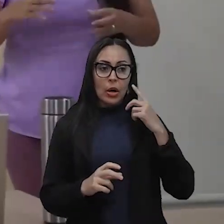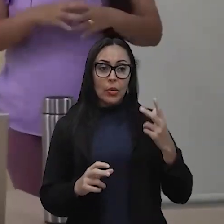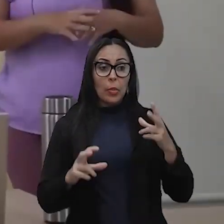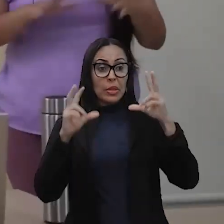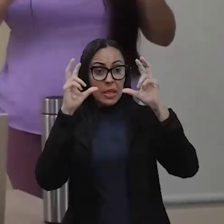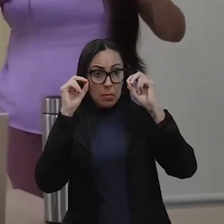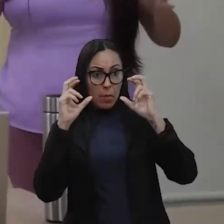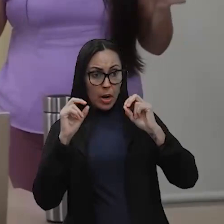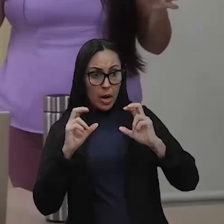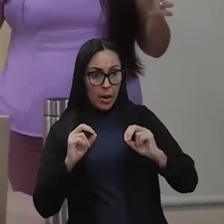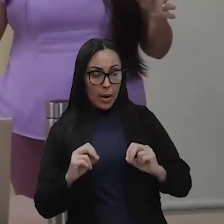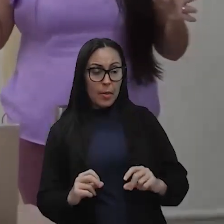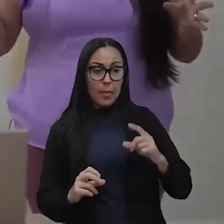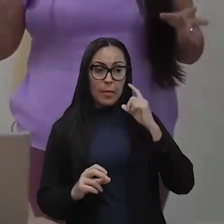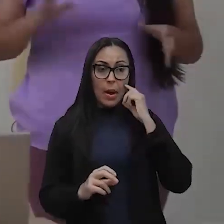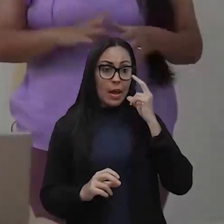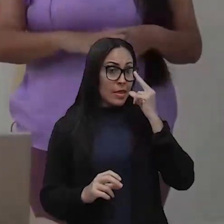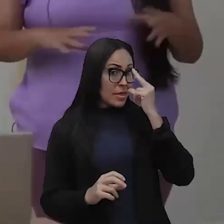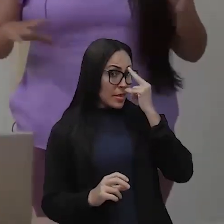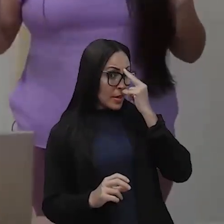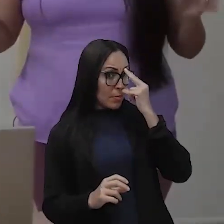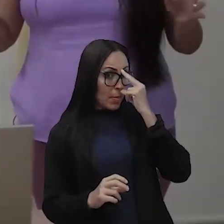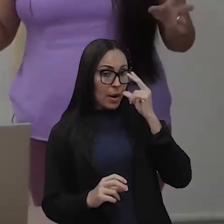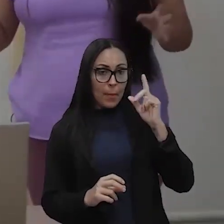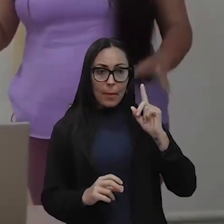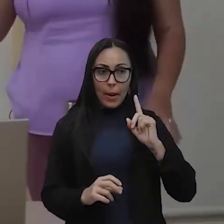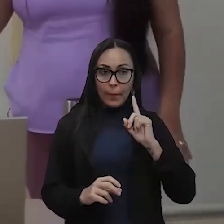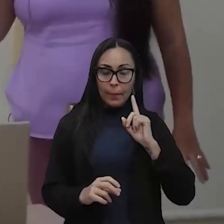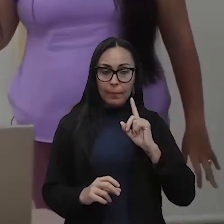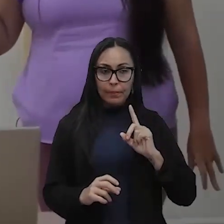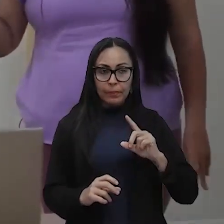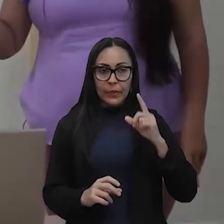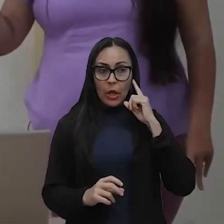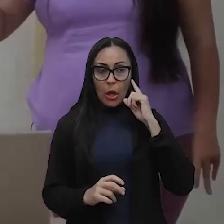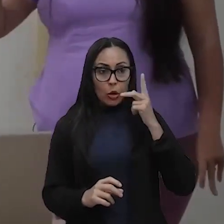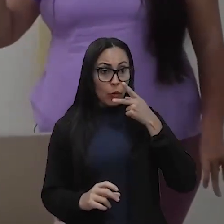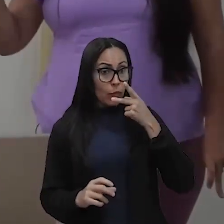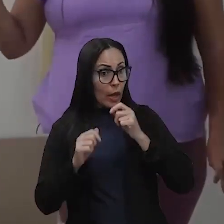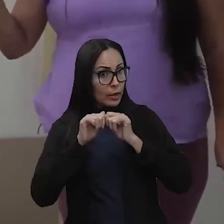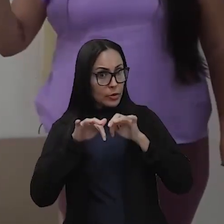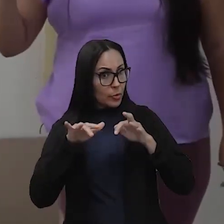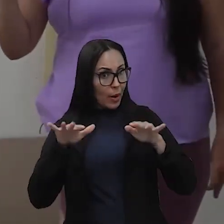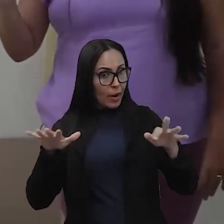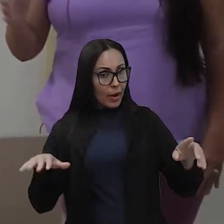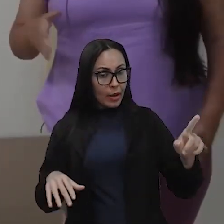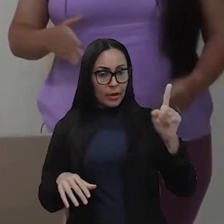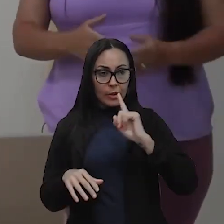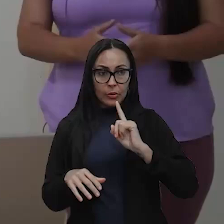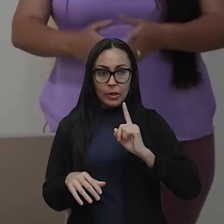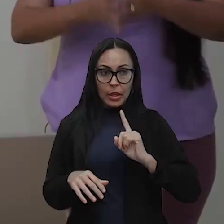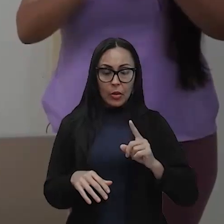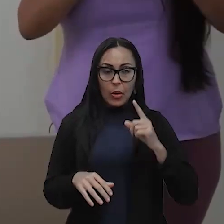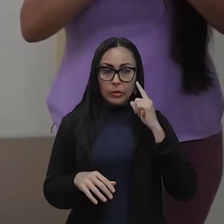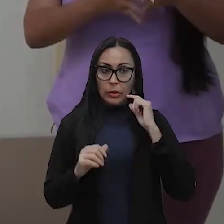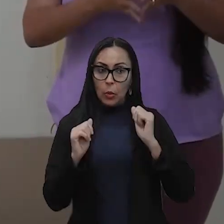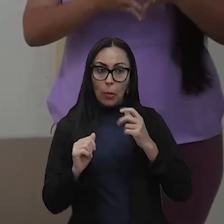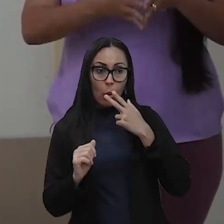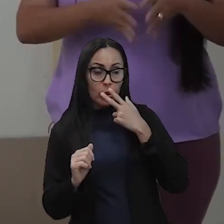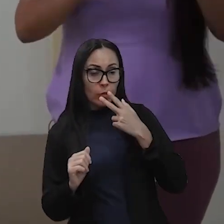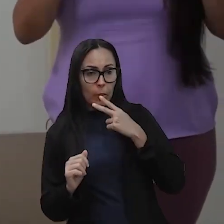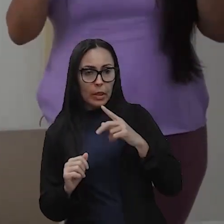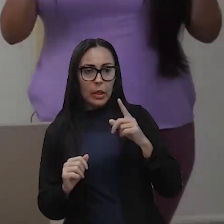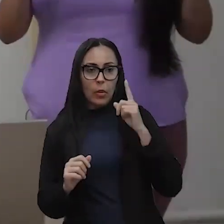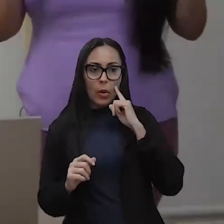pareça, não sai espalhando isso por aí não, tá? E nem vai dizendo que eu tô dizendo aí que pode fumar à vontade, pelo contrário. O fumo é ruim pra